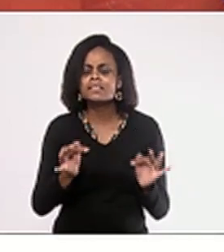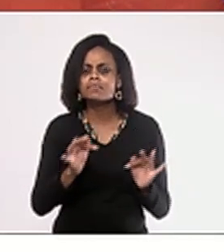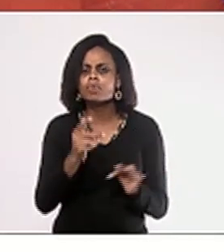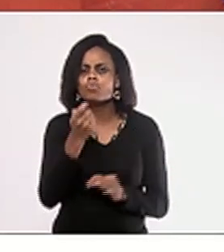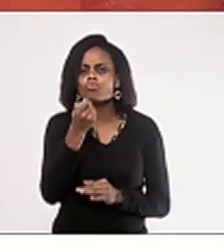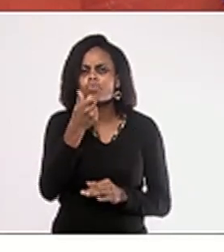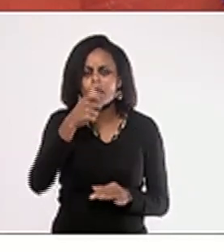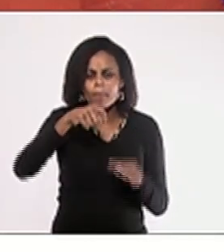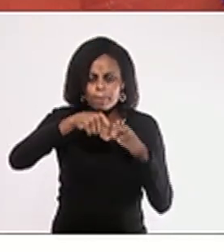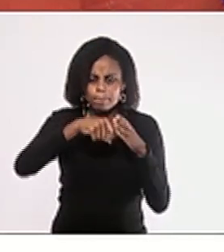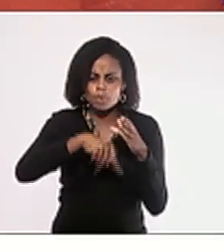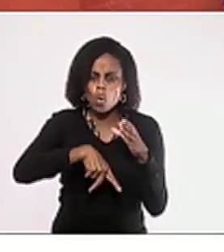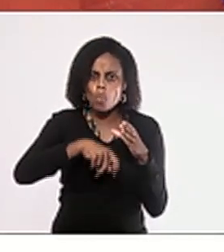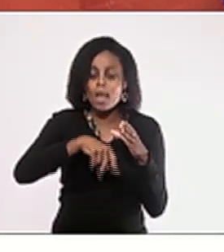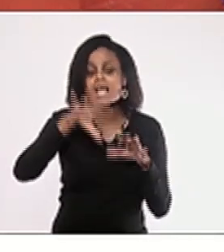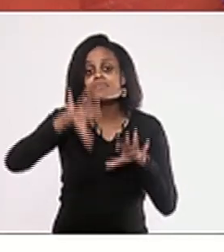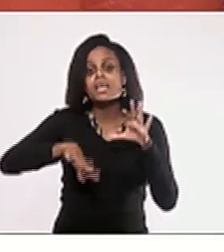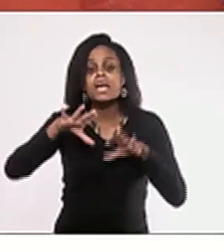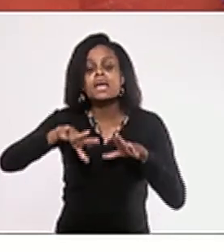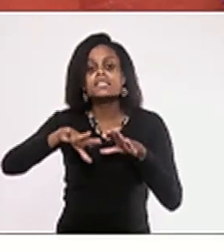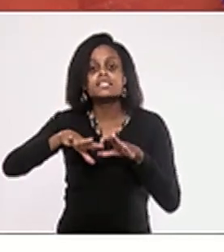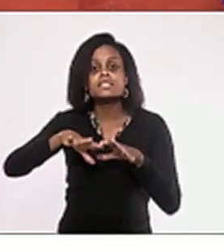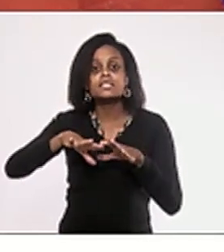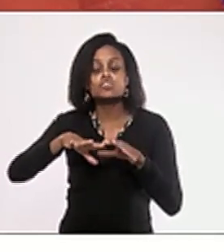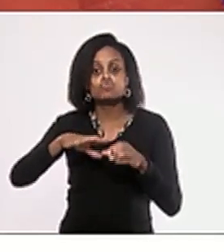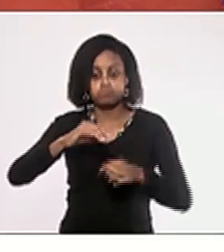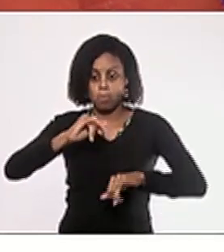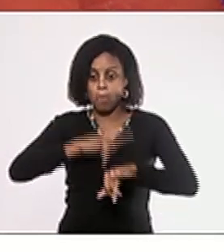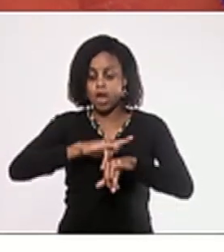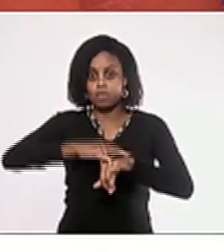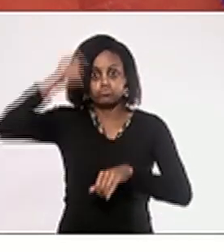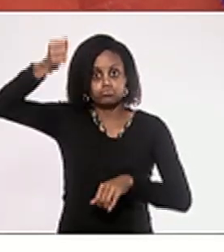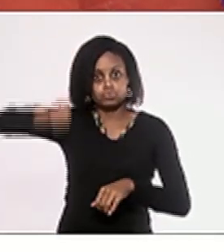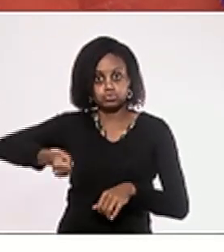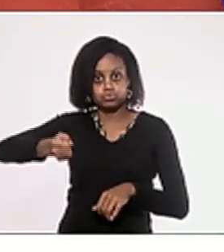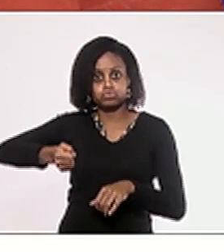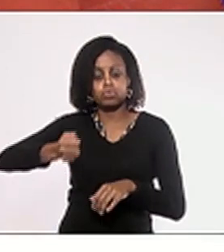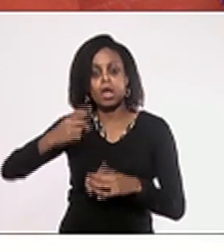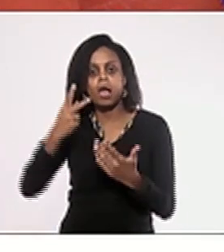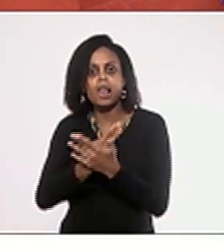que caracteriza-se uma descarga com defeito, caracteriza-se com uma